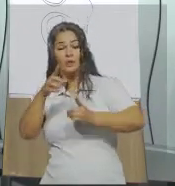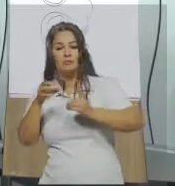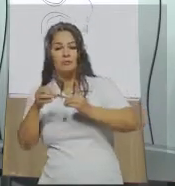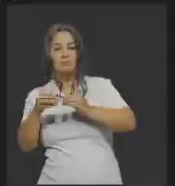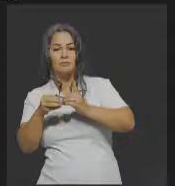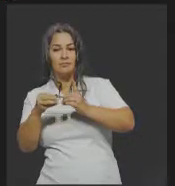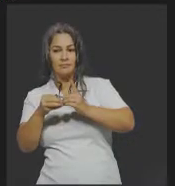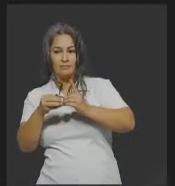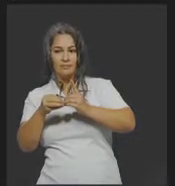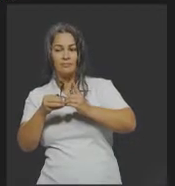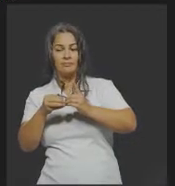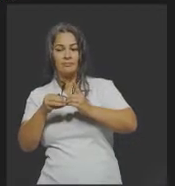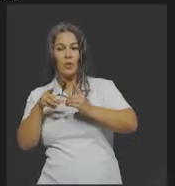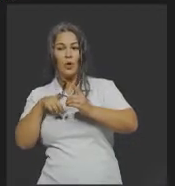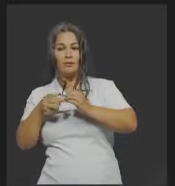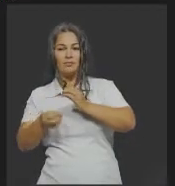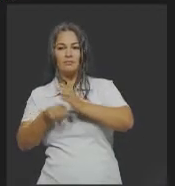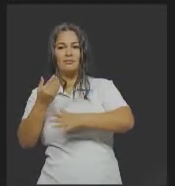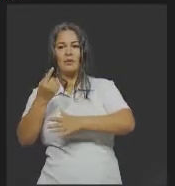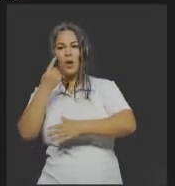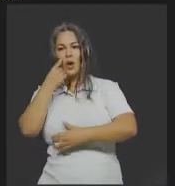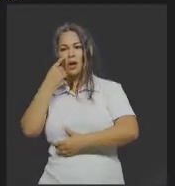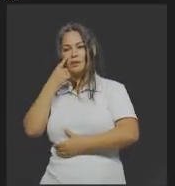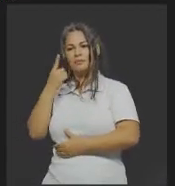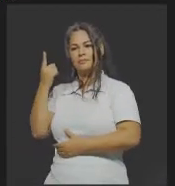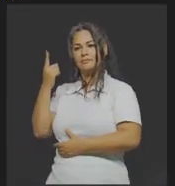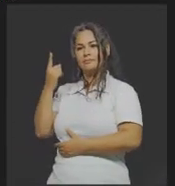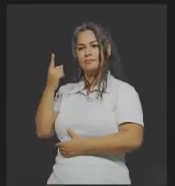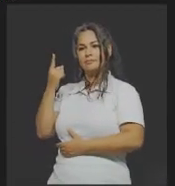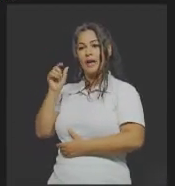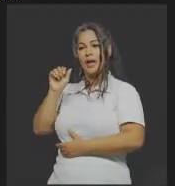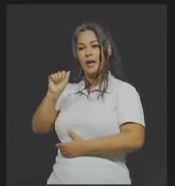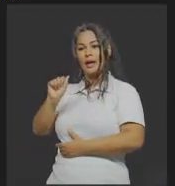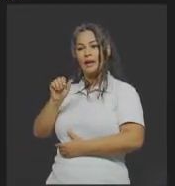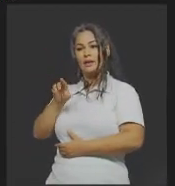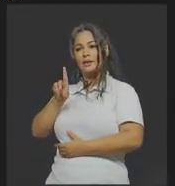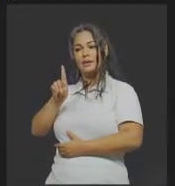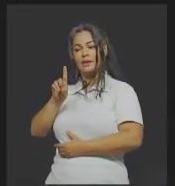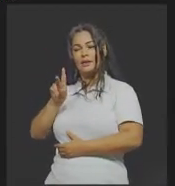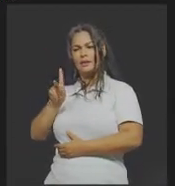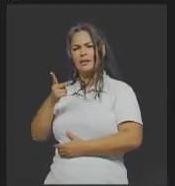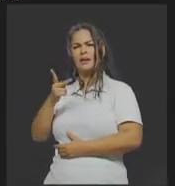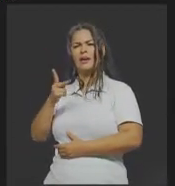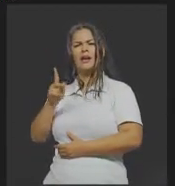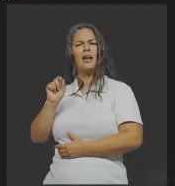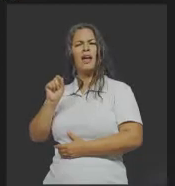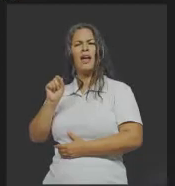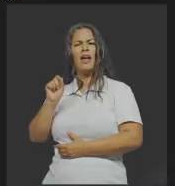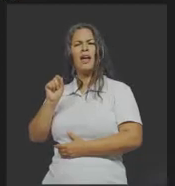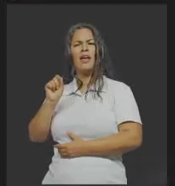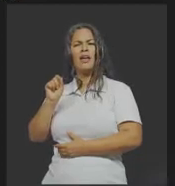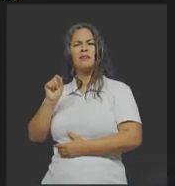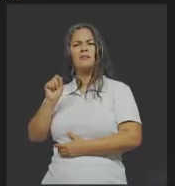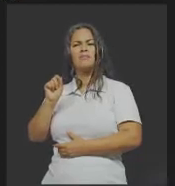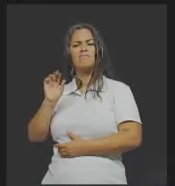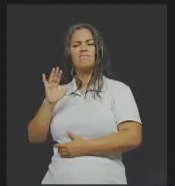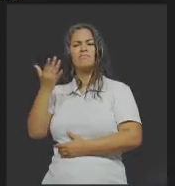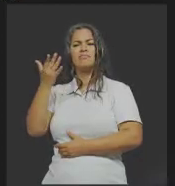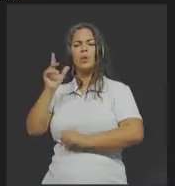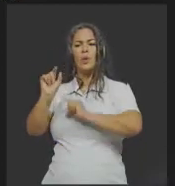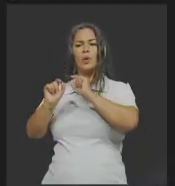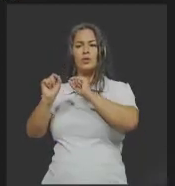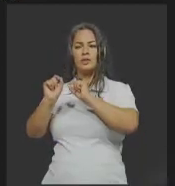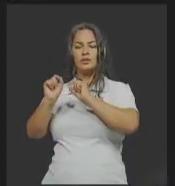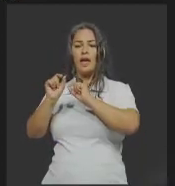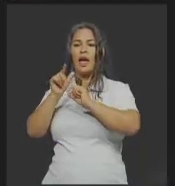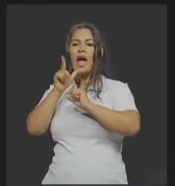hipotálamo, o hormônio antidiurético, conhecido como ADH. Ele atua na reabsorção de água pelos rins.